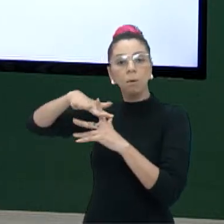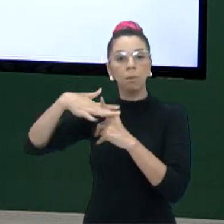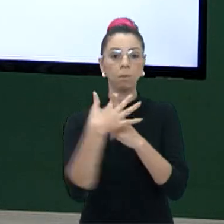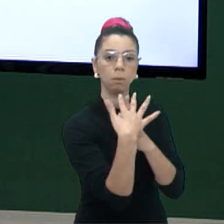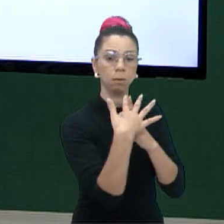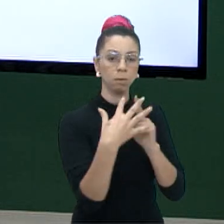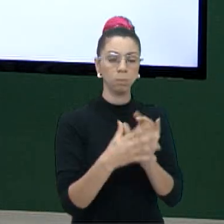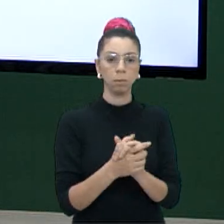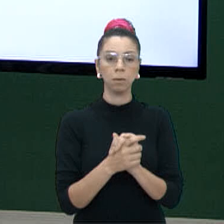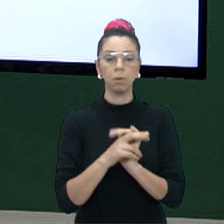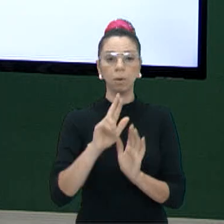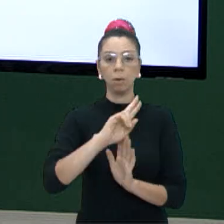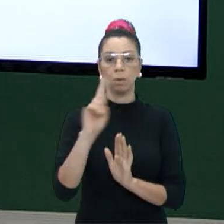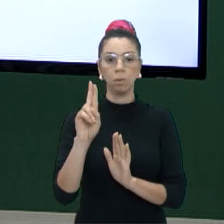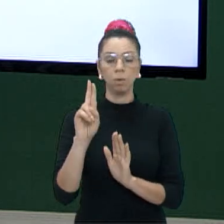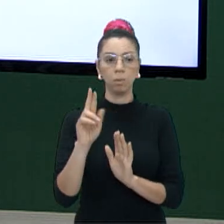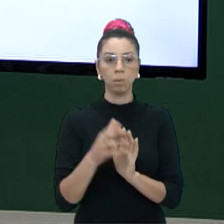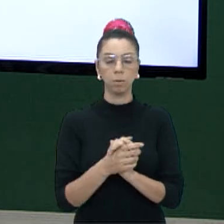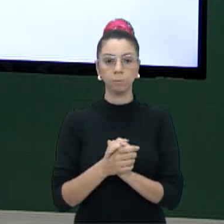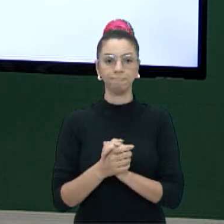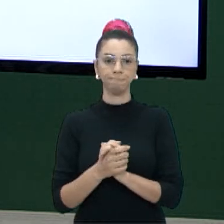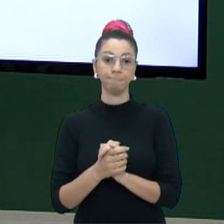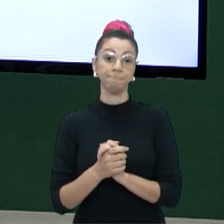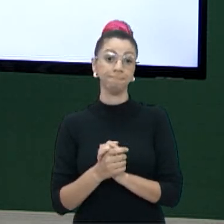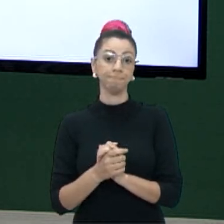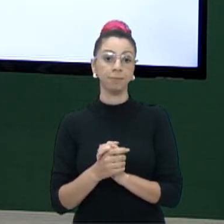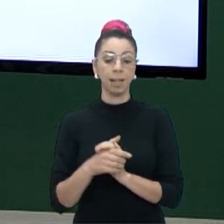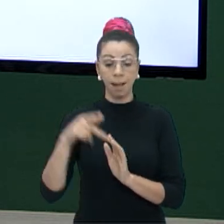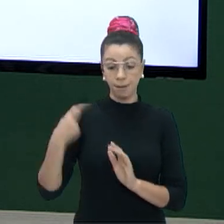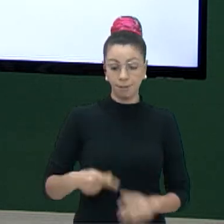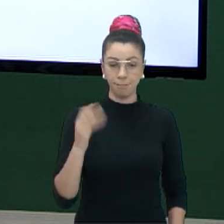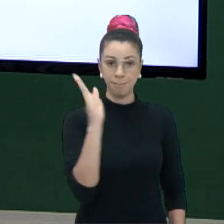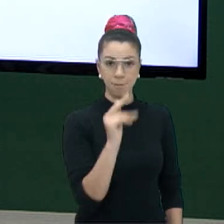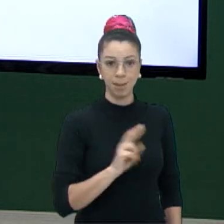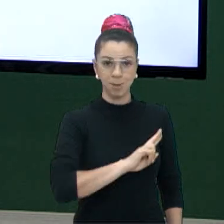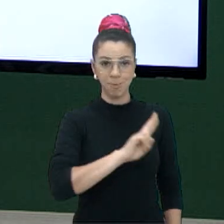aqui no Brasil nós chamamos de esquerda.